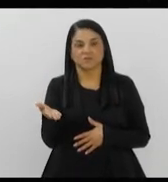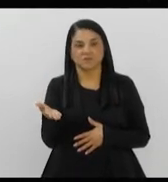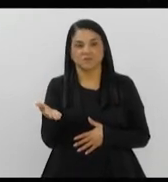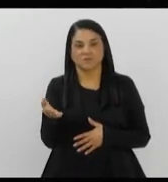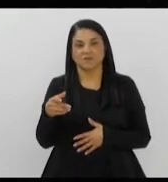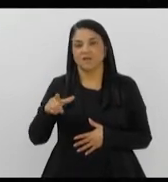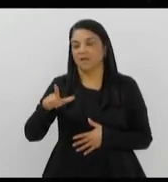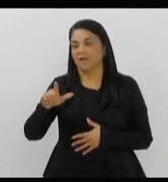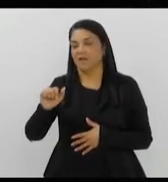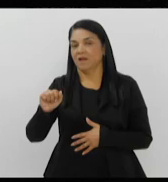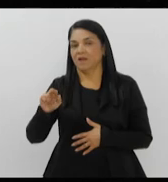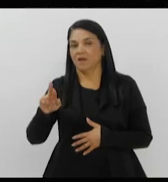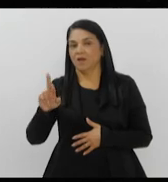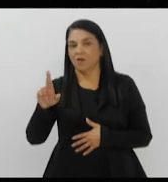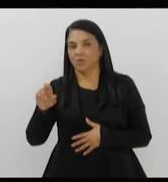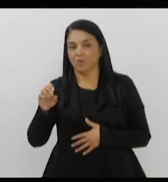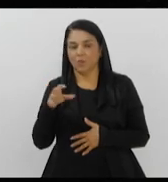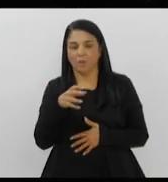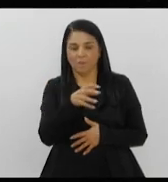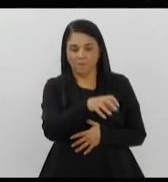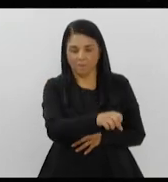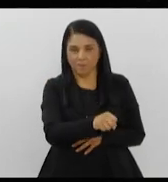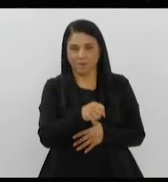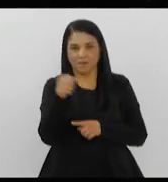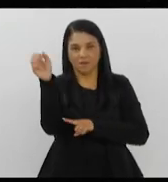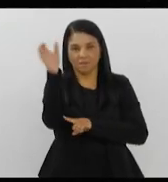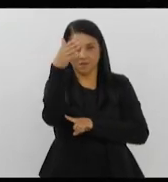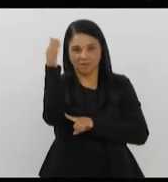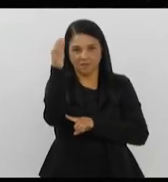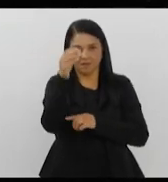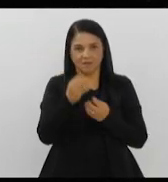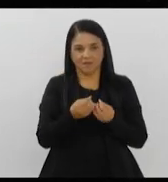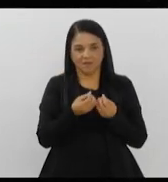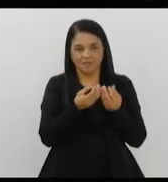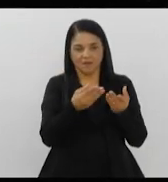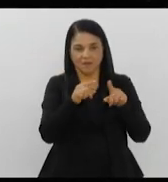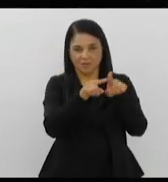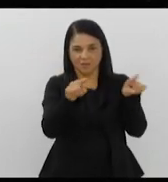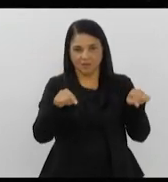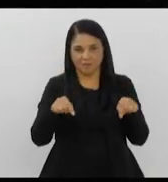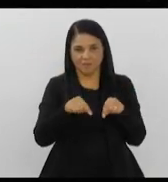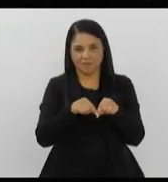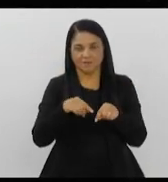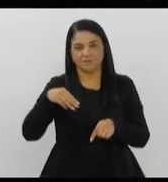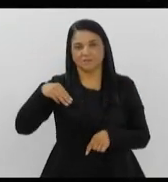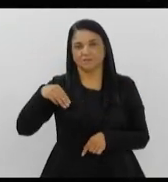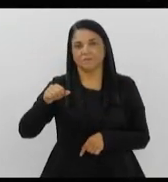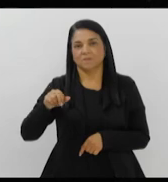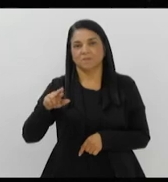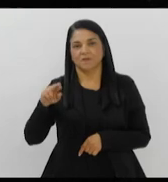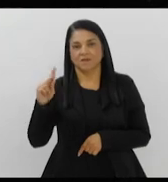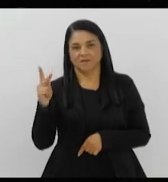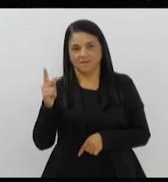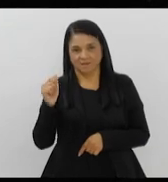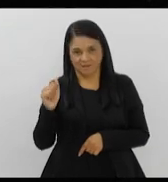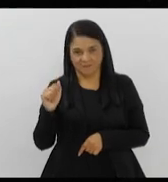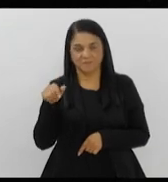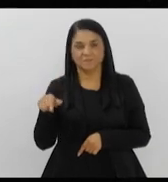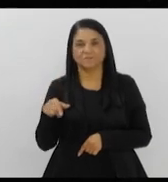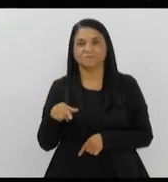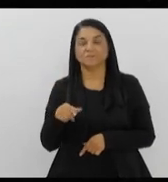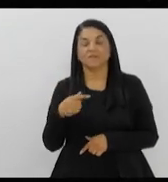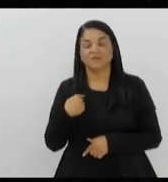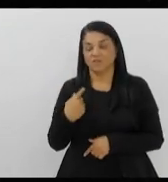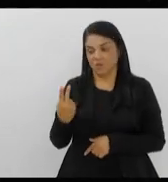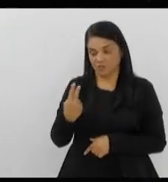Lauro, por favor, pegar a bandeira do Vasco e entregar no gabinete dela. Deputada Marta Rocha e